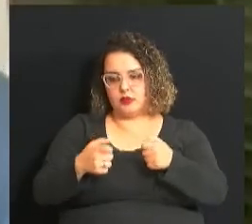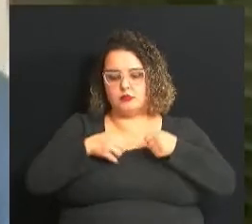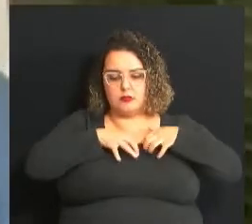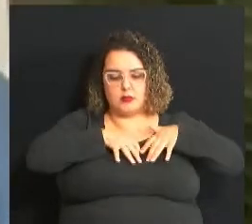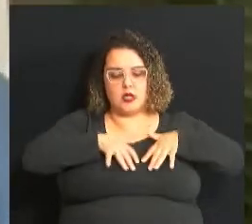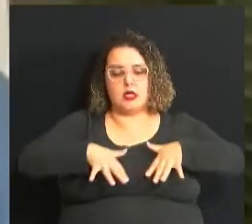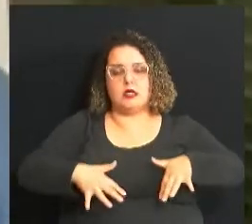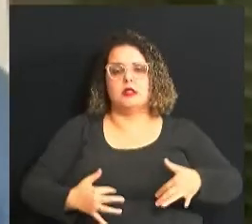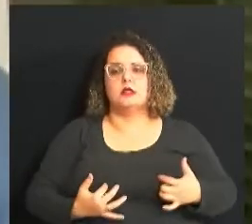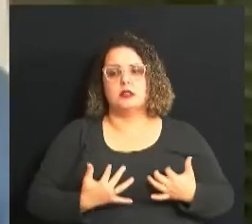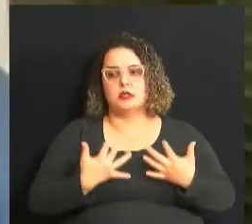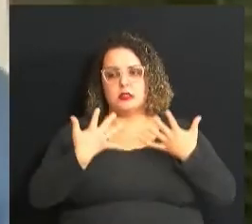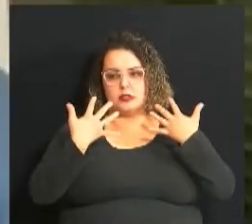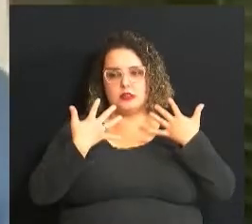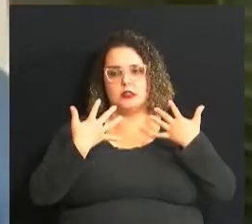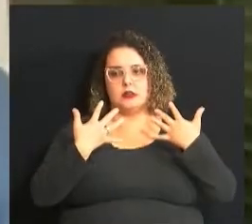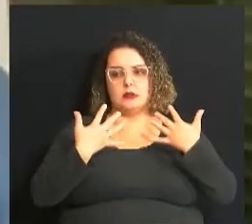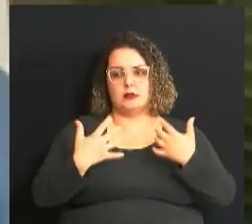de ordem